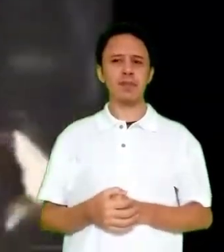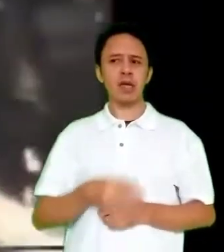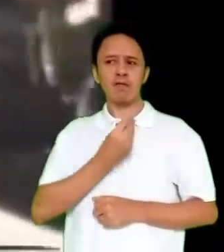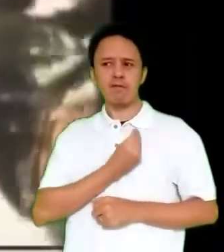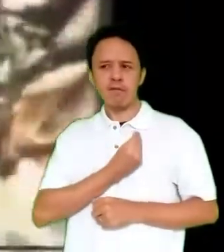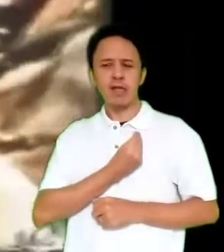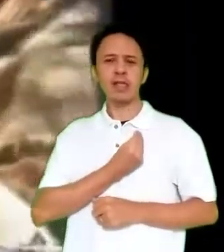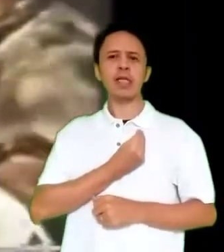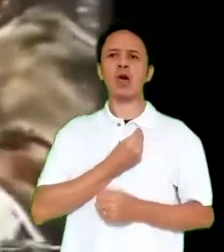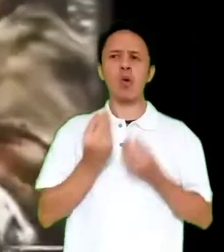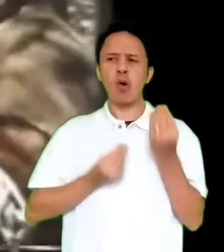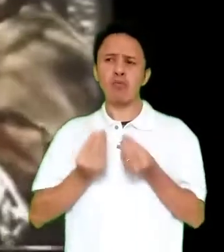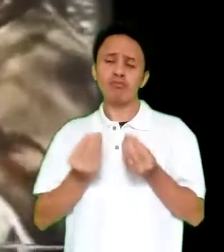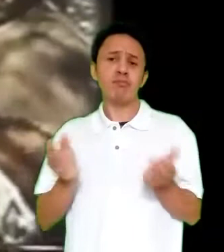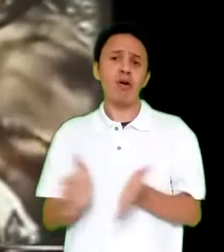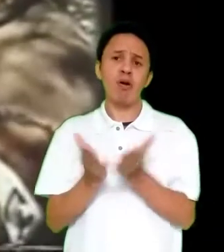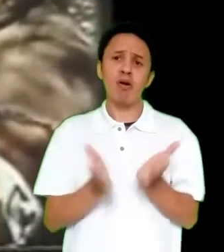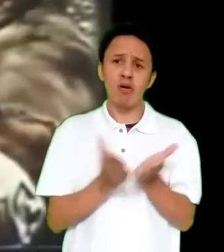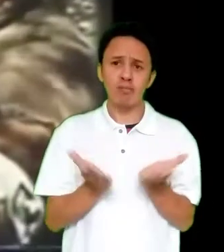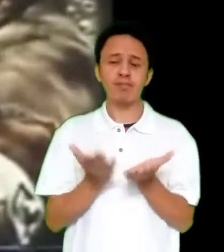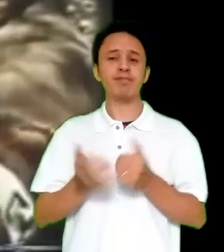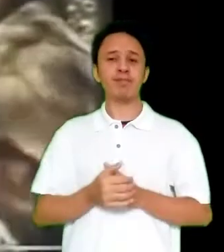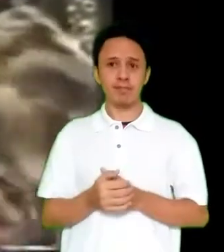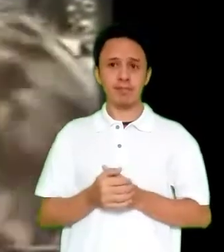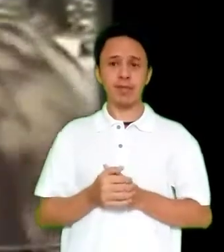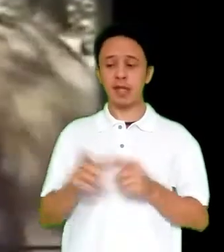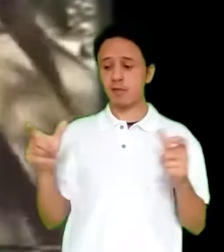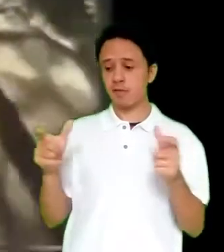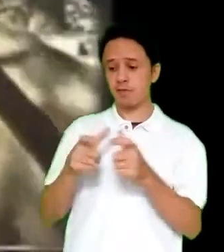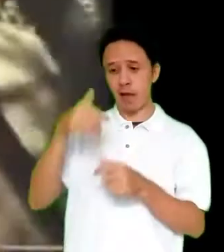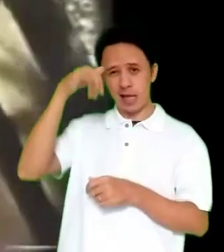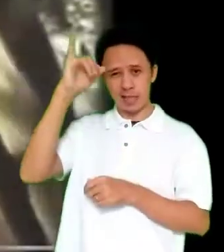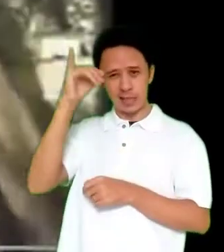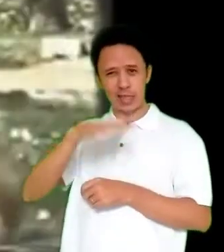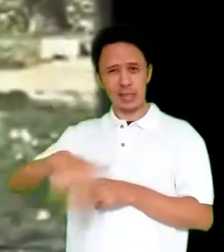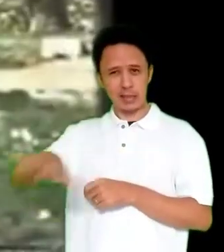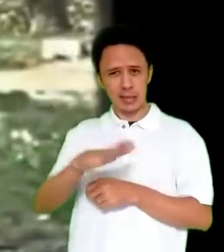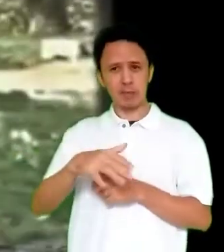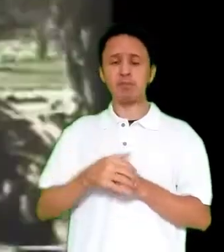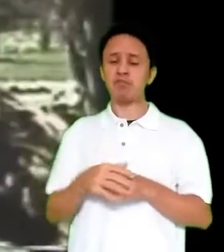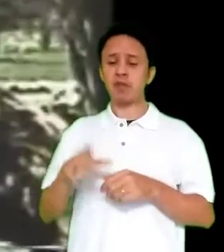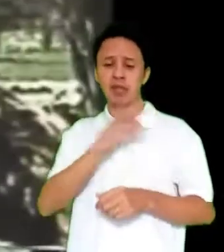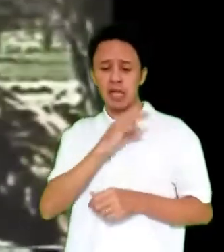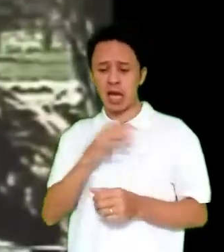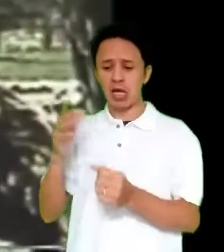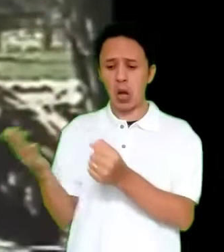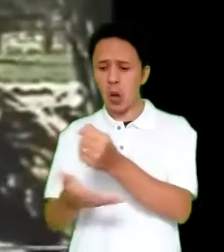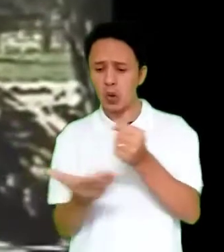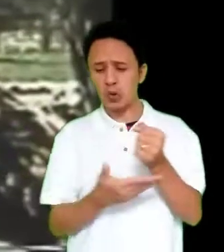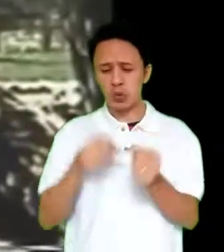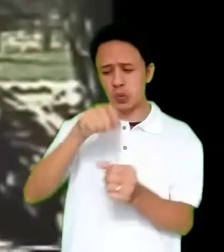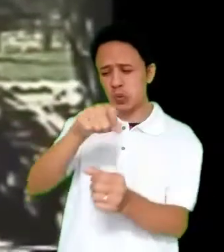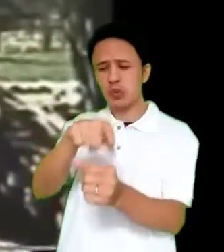padrão de vida era baixo. As fazendas eram pequenas e as técnicas de cultivo eram rudimentares. O